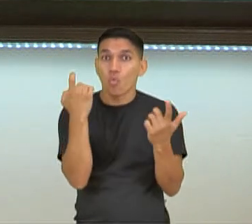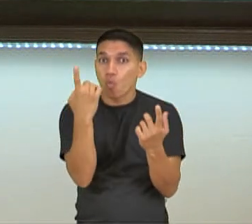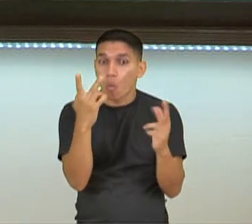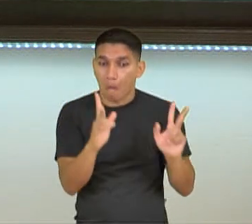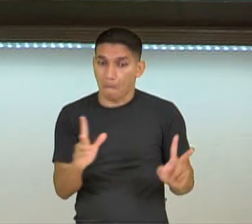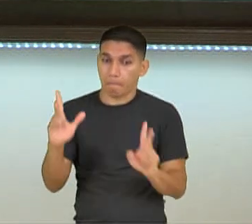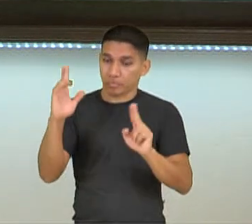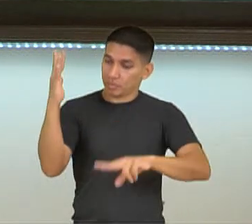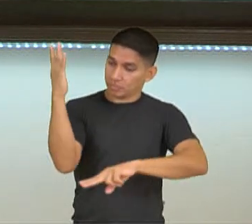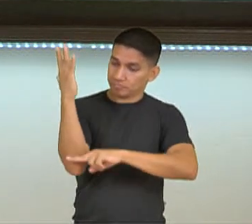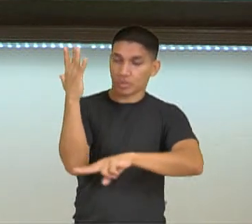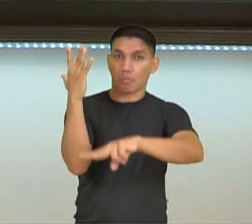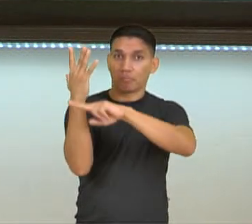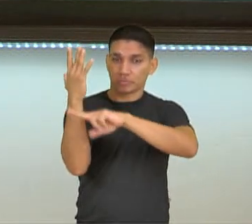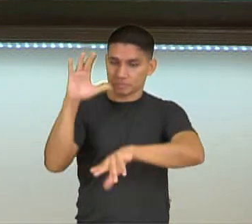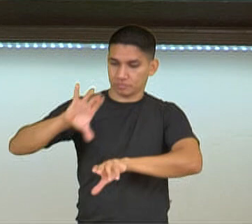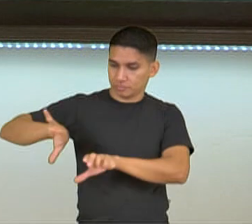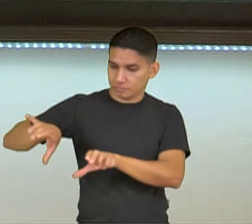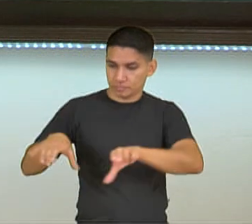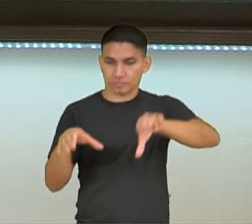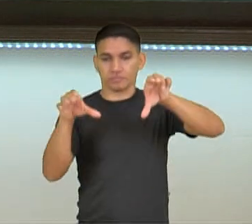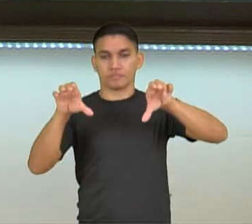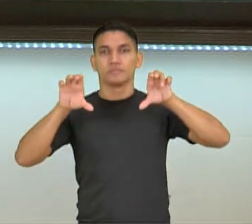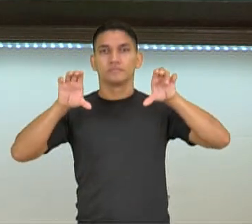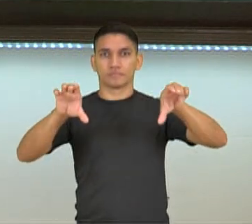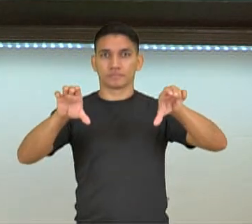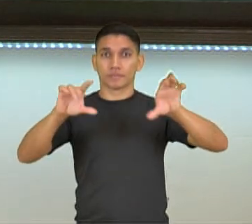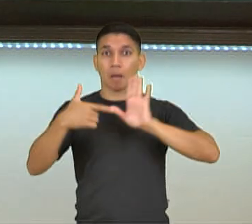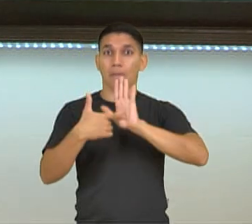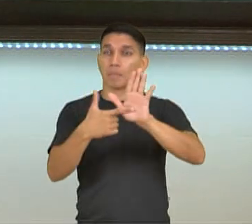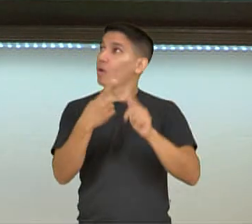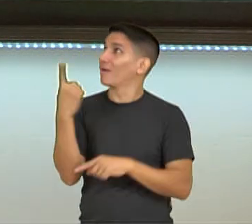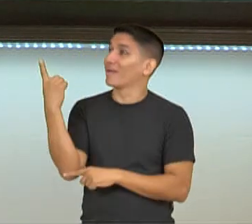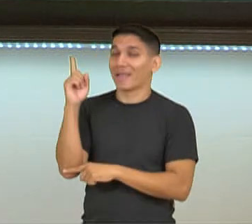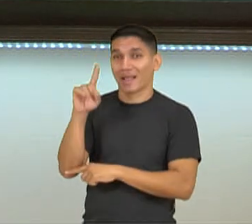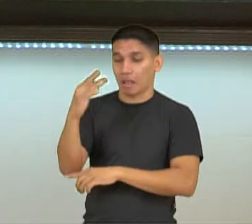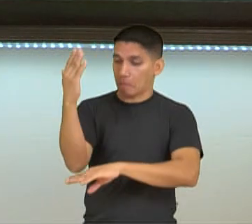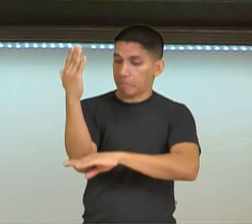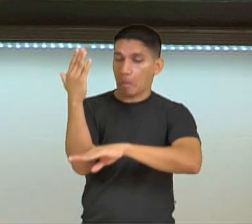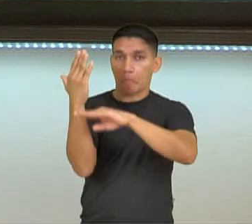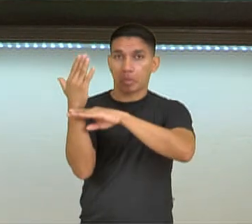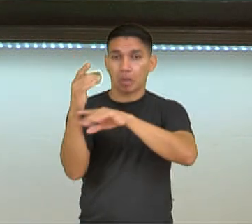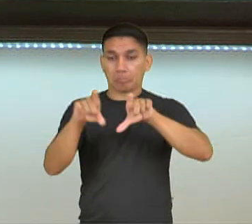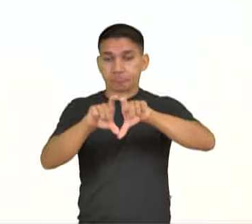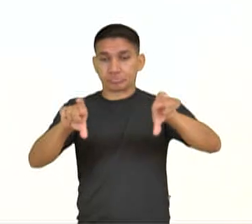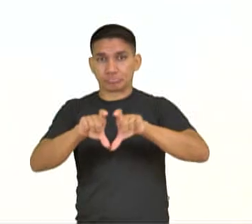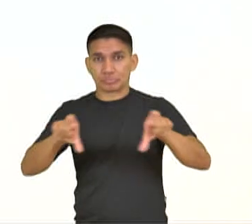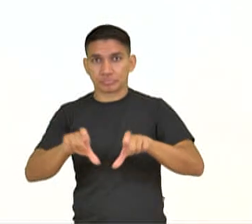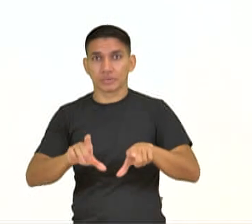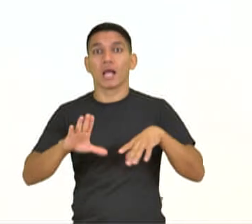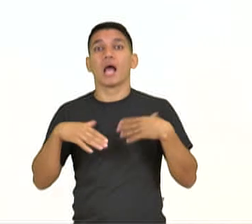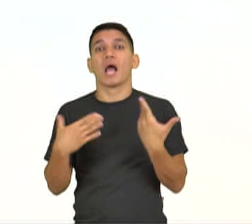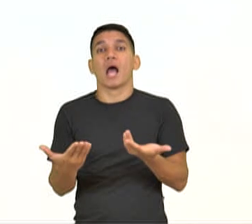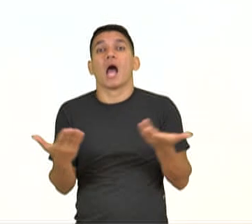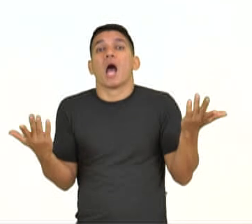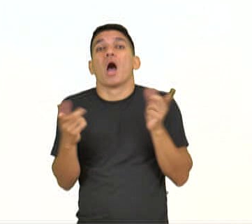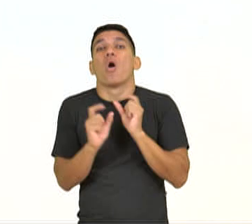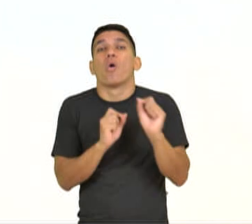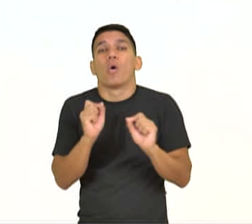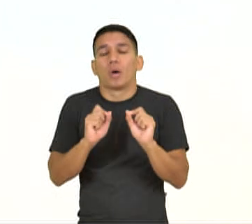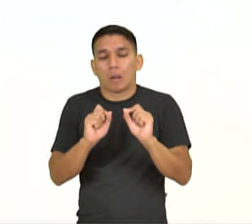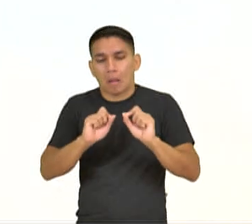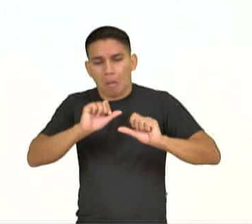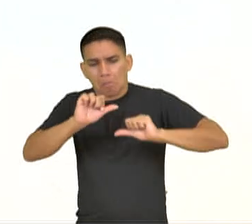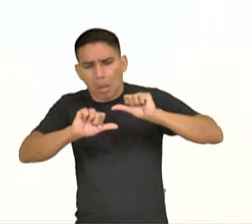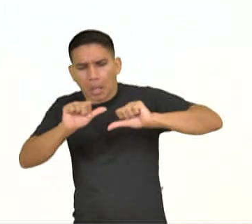matéria. Então, aqui nós temos a figura representando troncos de árvores, tá certo? E aí eu tenho um